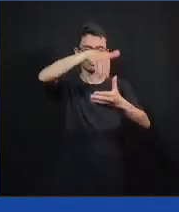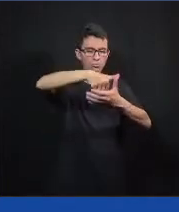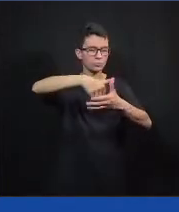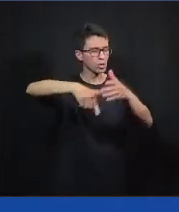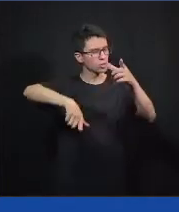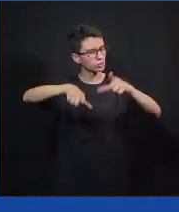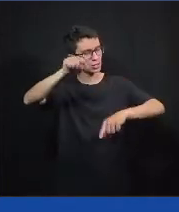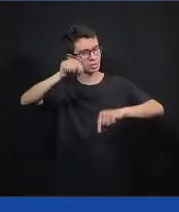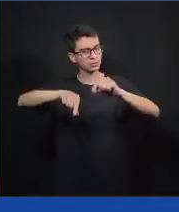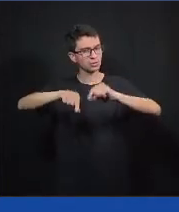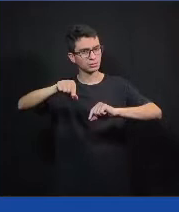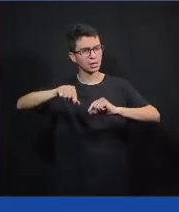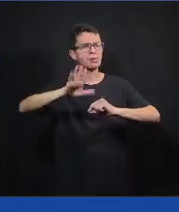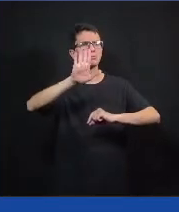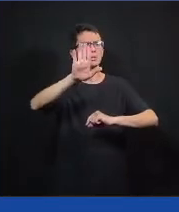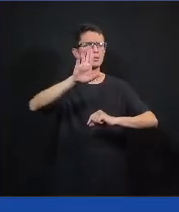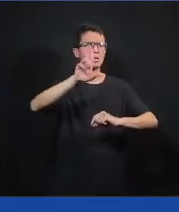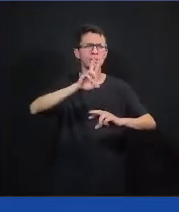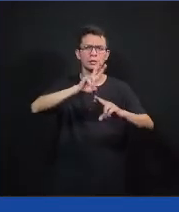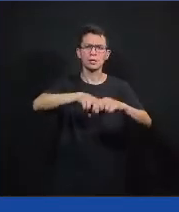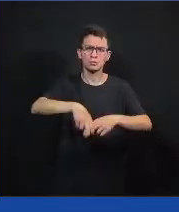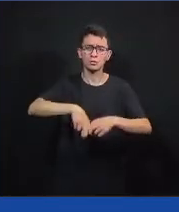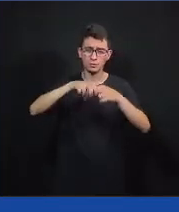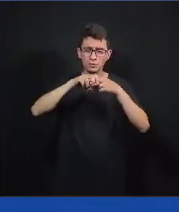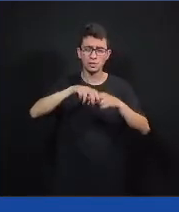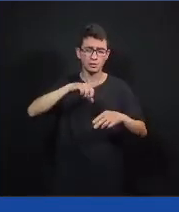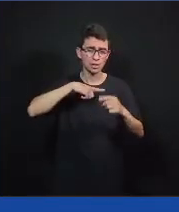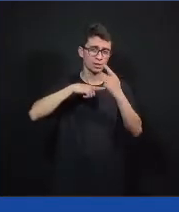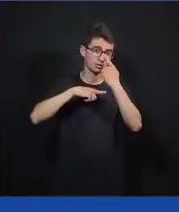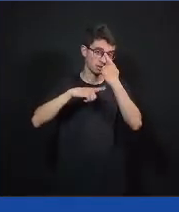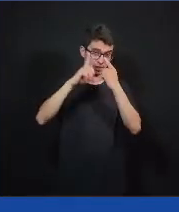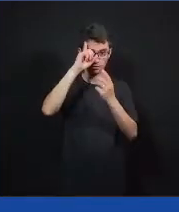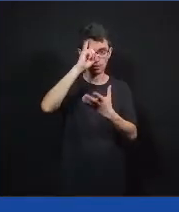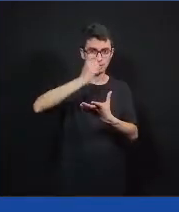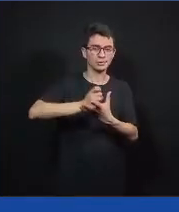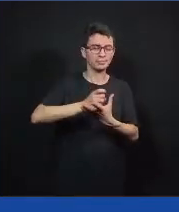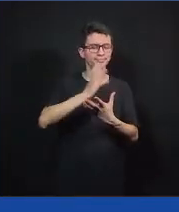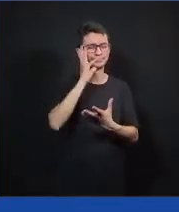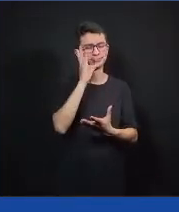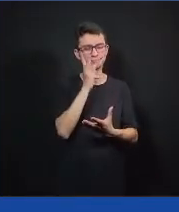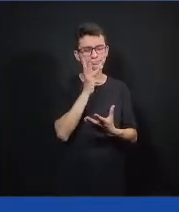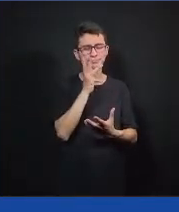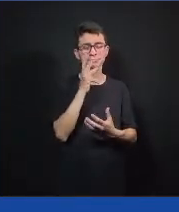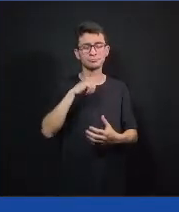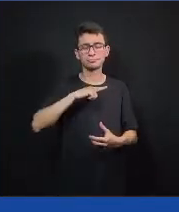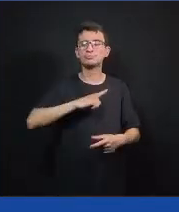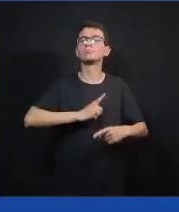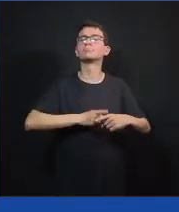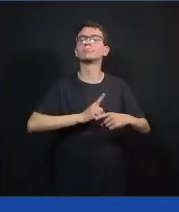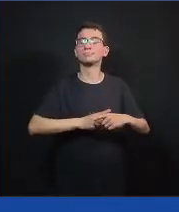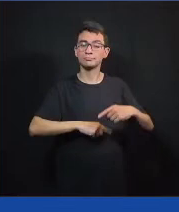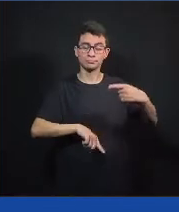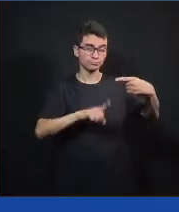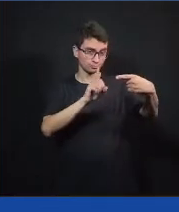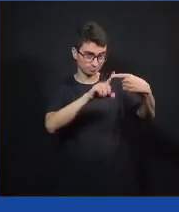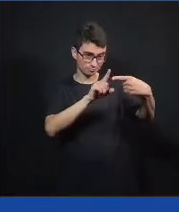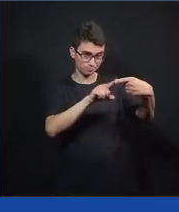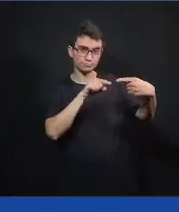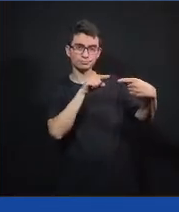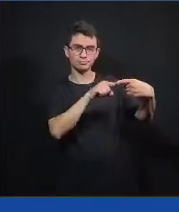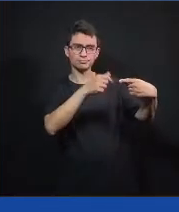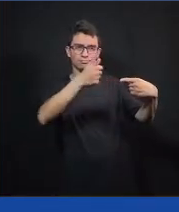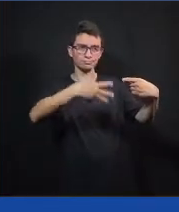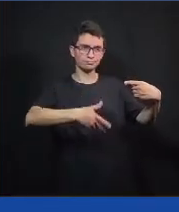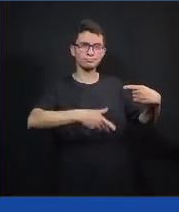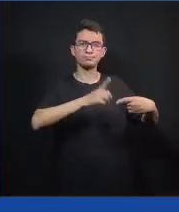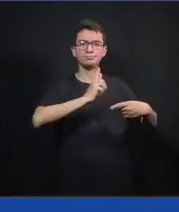essas decisões serem tradicionalmente demoradas. Vou falar um pouquinho desses dois motivos agora. O primeiro é um pouco